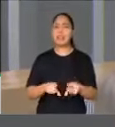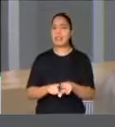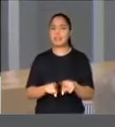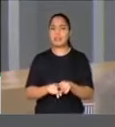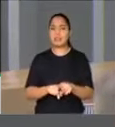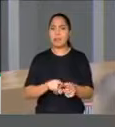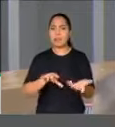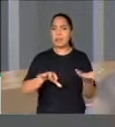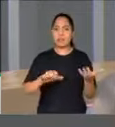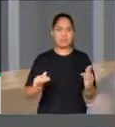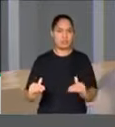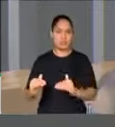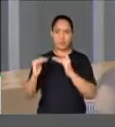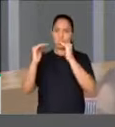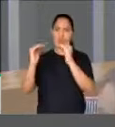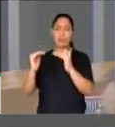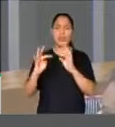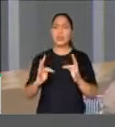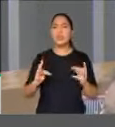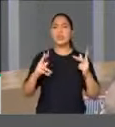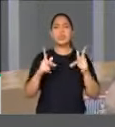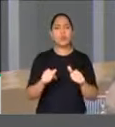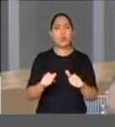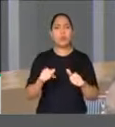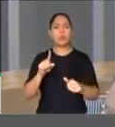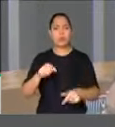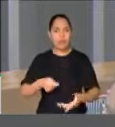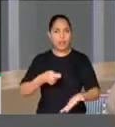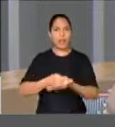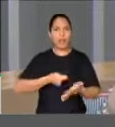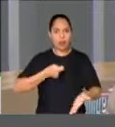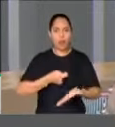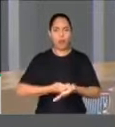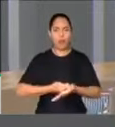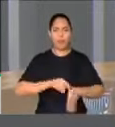a Suprema Corte também funcionam e também agem de